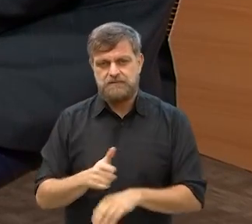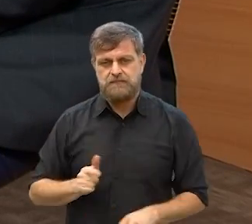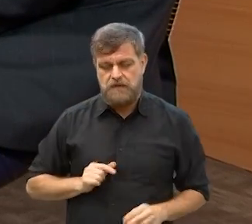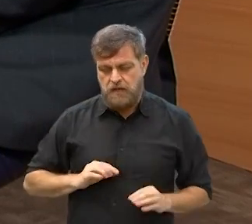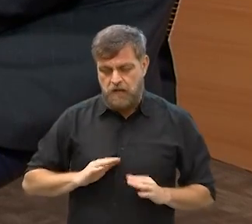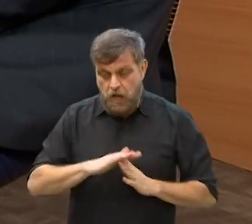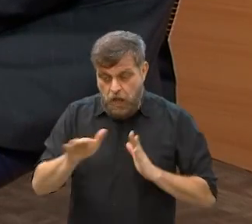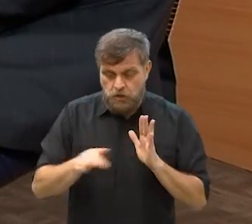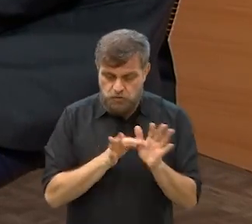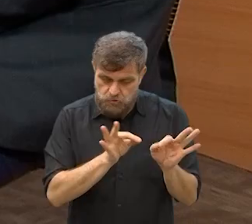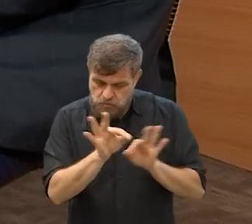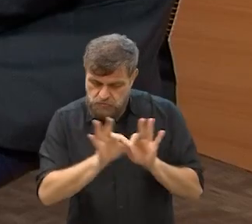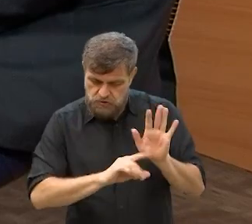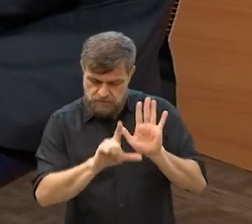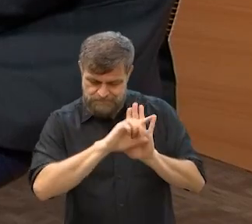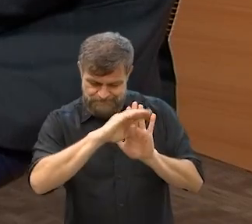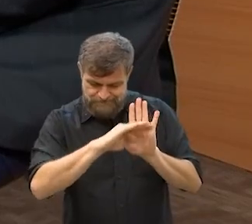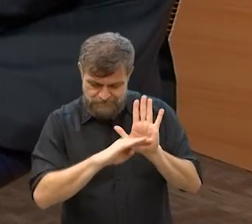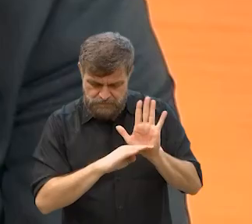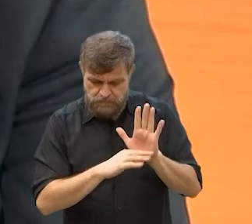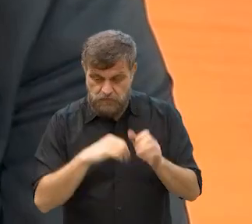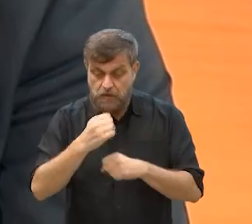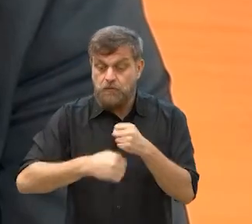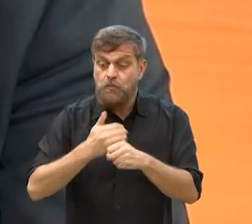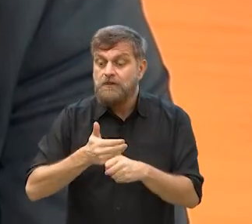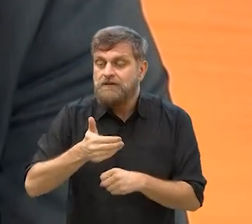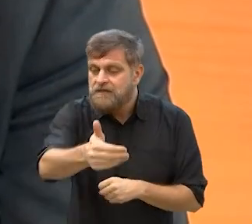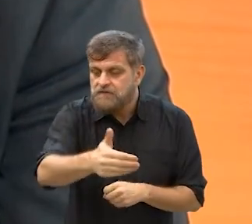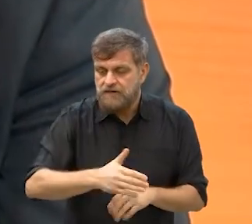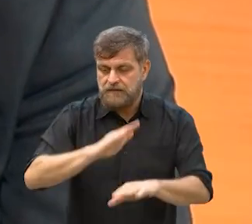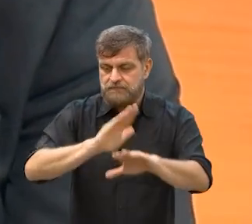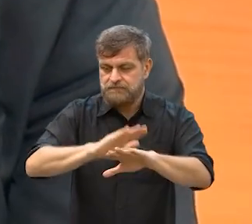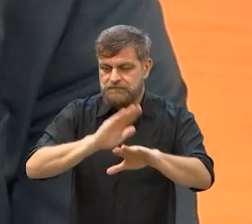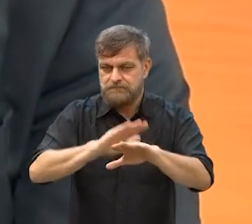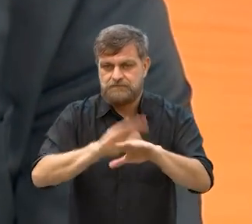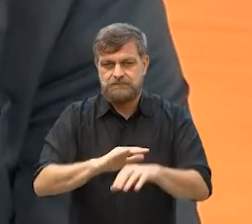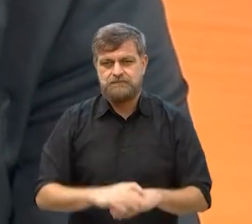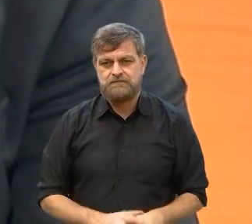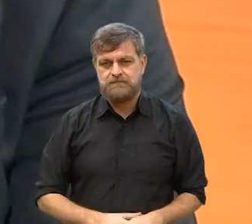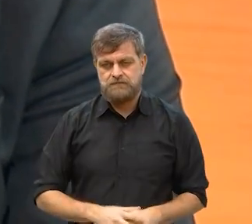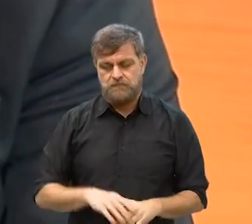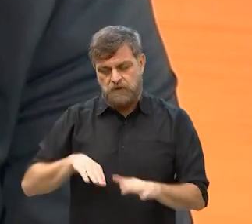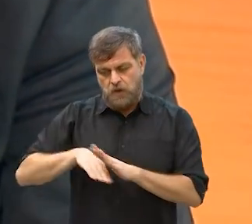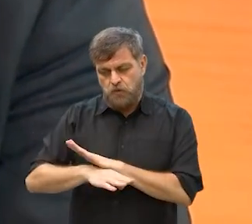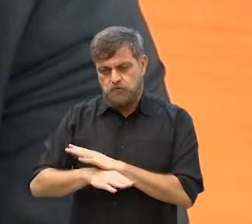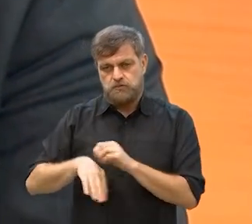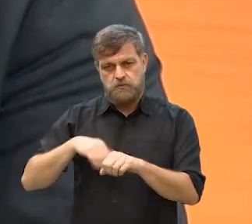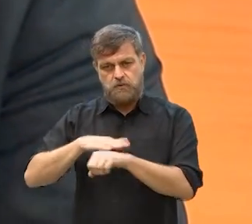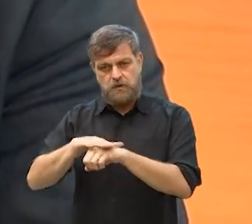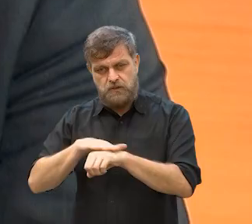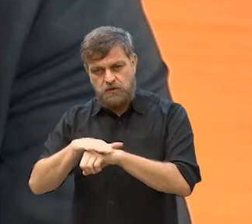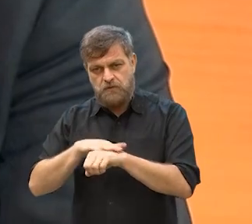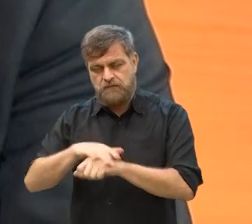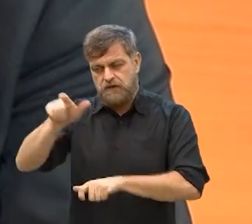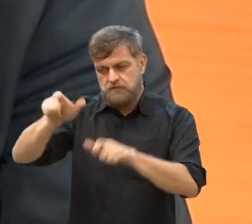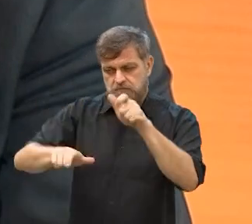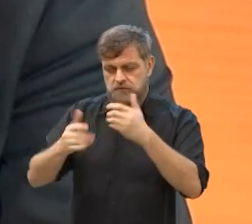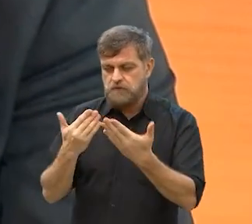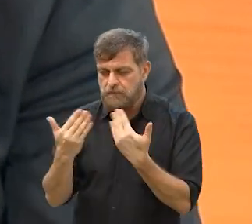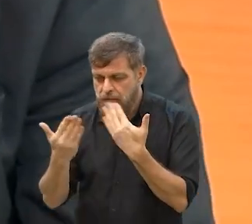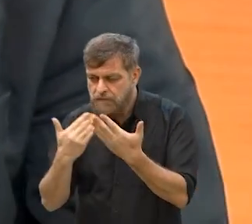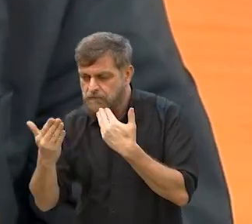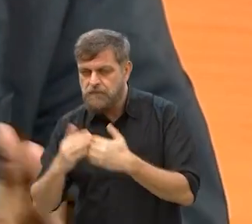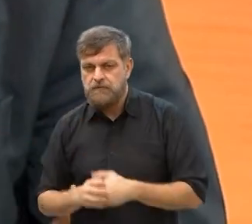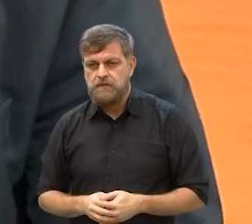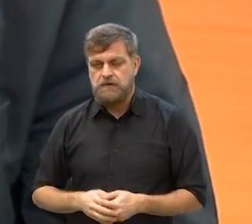todos esses projetos e de outros aí que virão o ano que vem. Eu costumo dizer sempre que converso com algumas pessoas e que eu